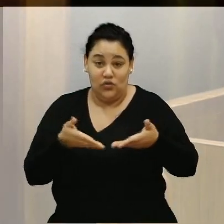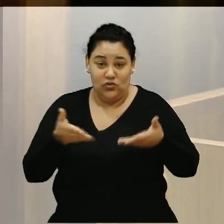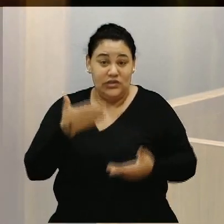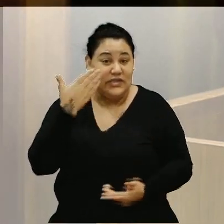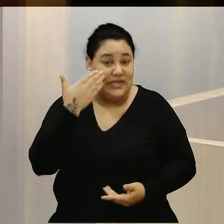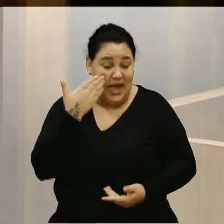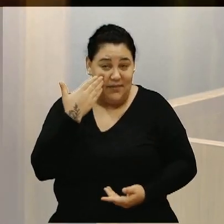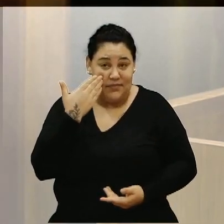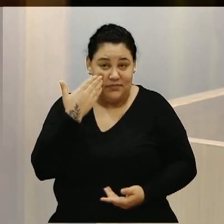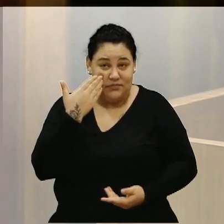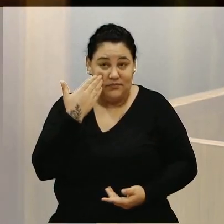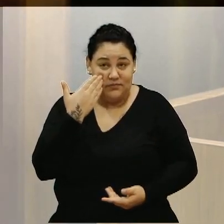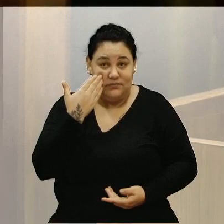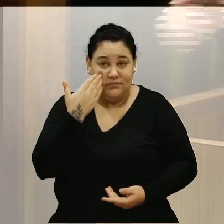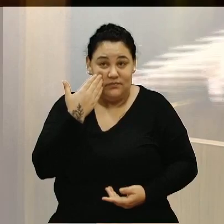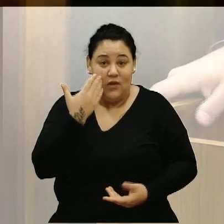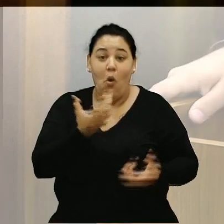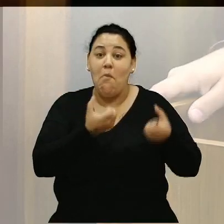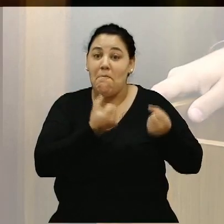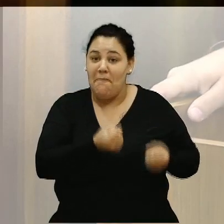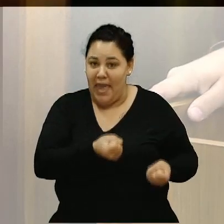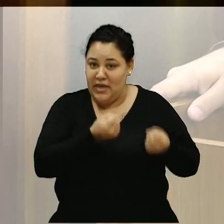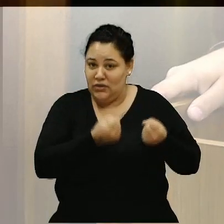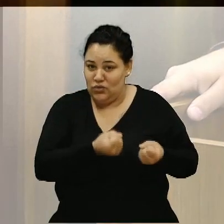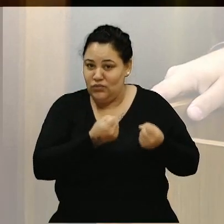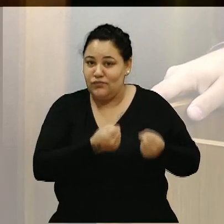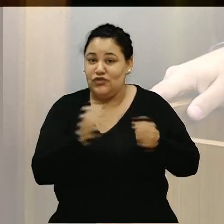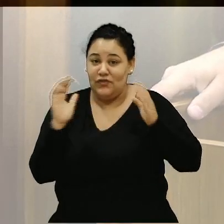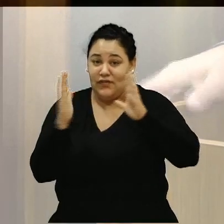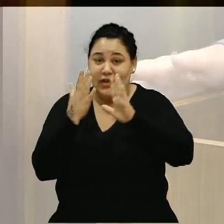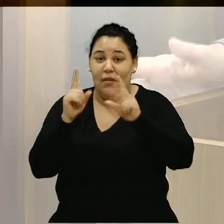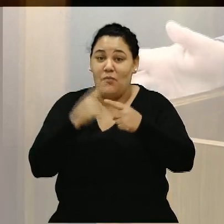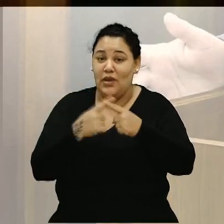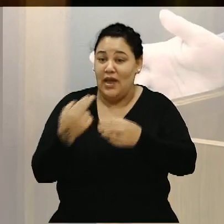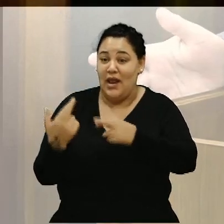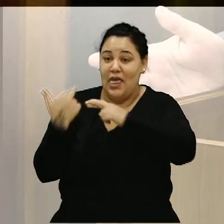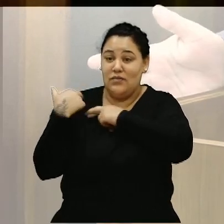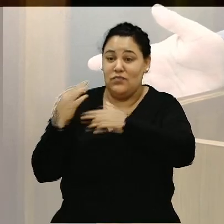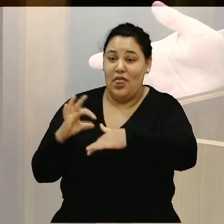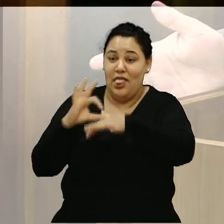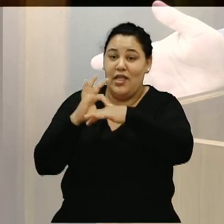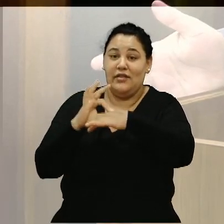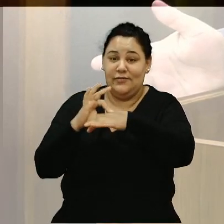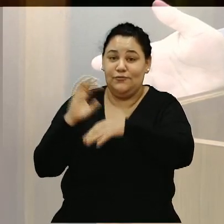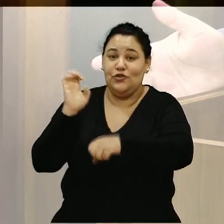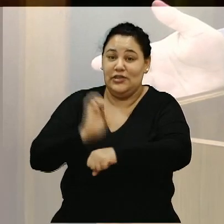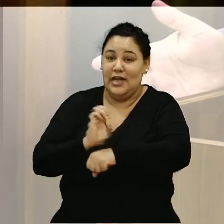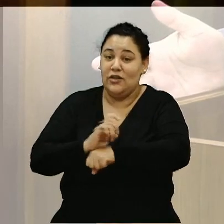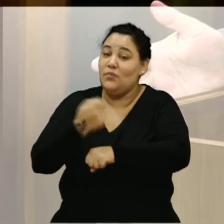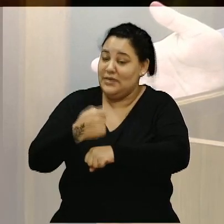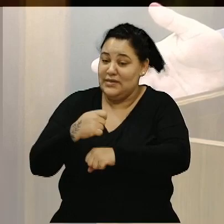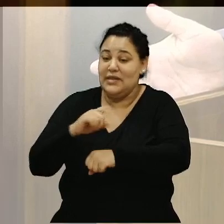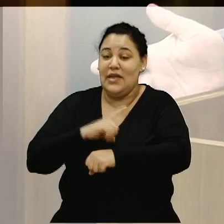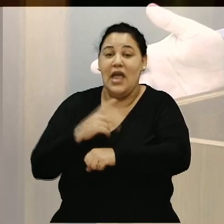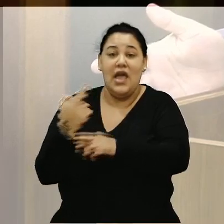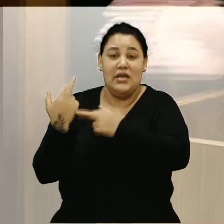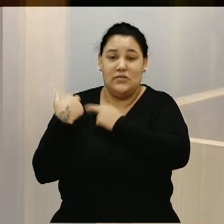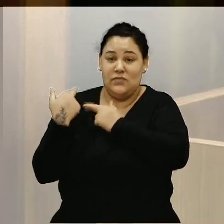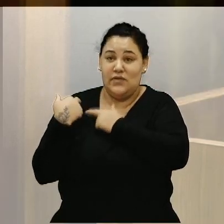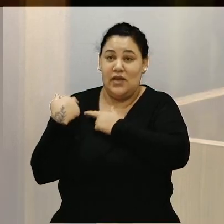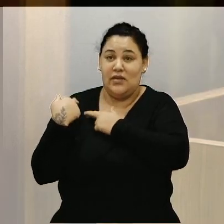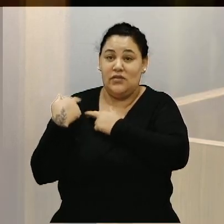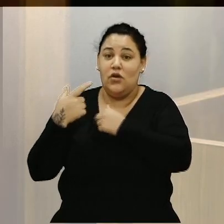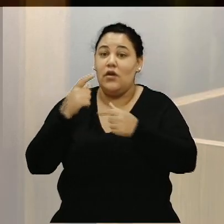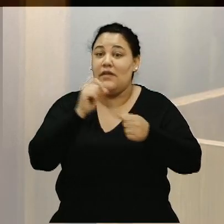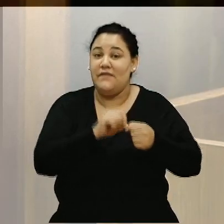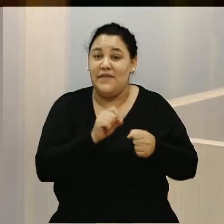estar à frente da gestão de um estado que passa por esse problema, precisa ter responsabilidade do que ele fez ou do